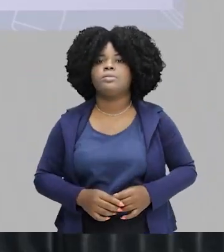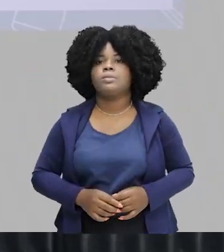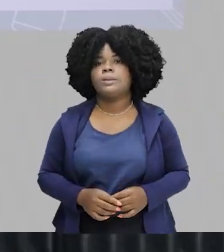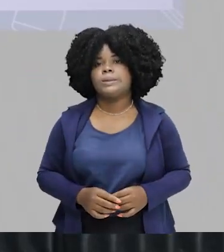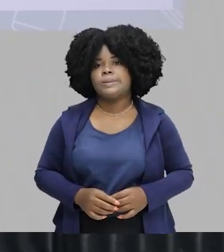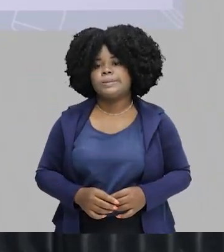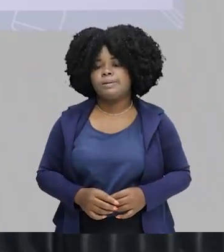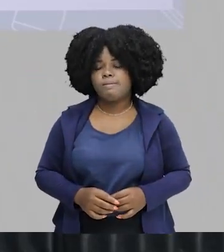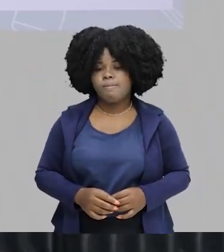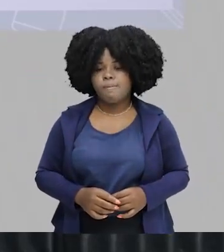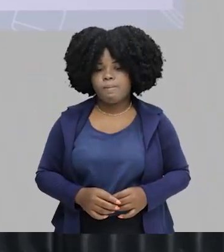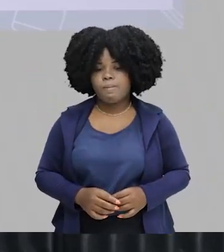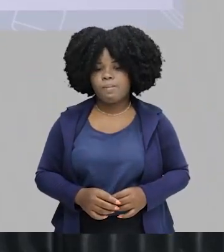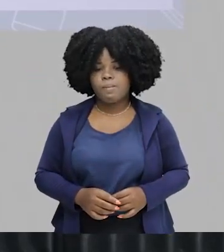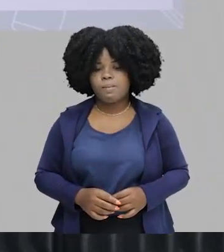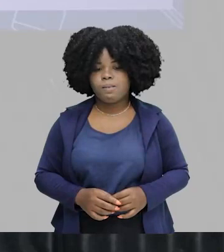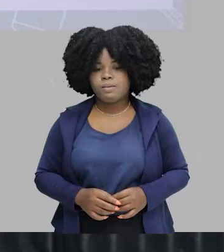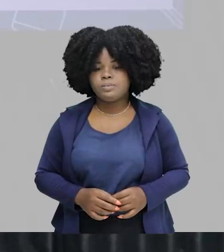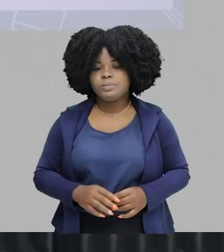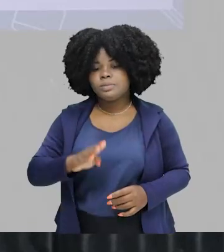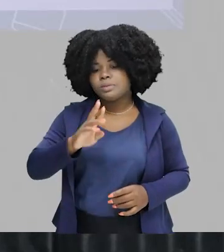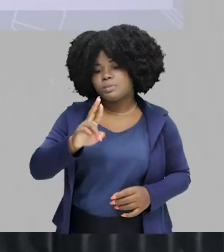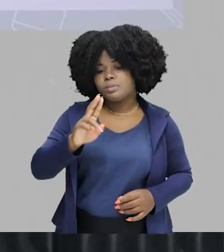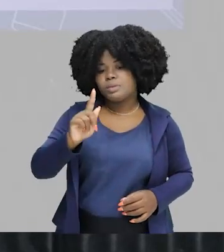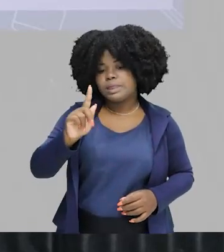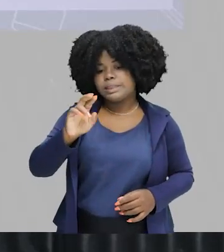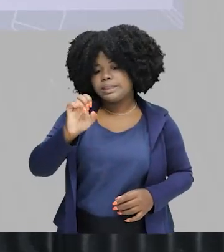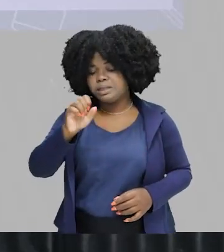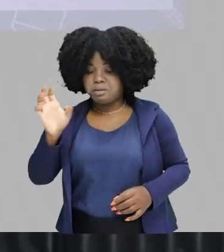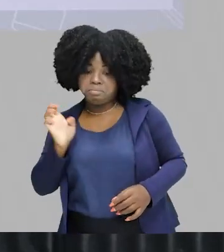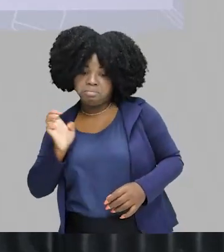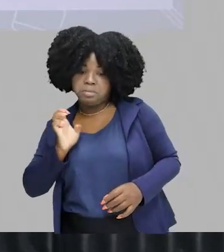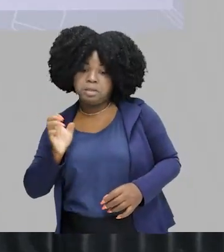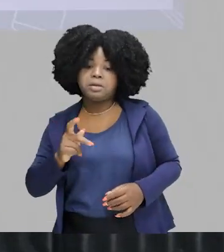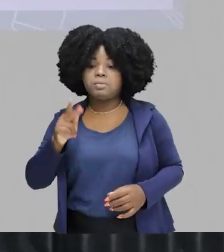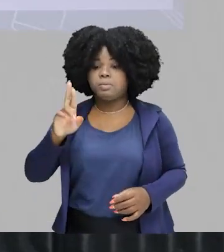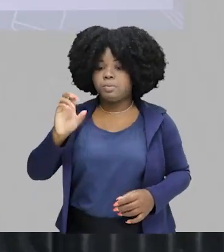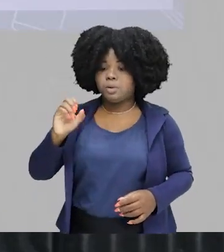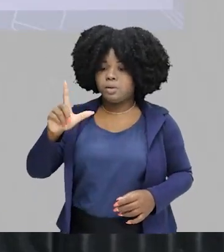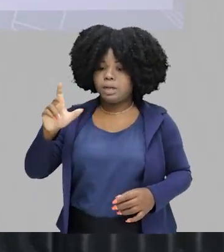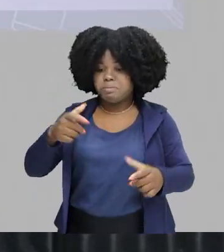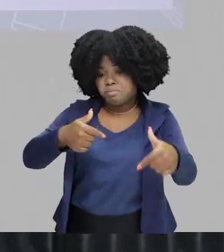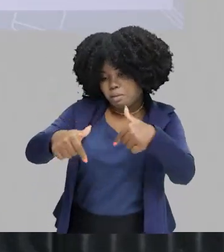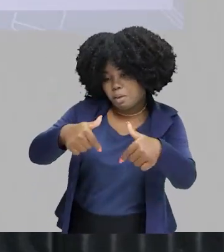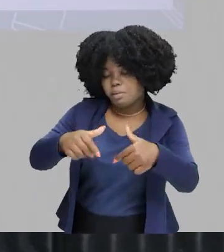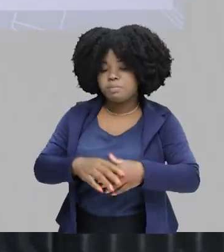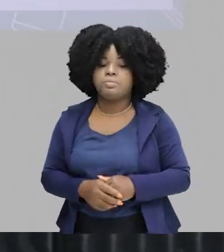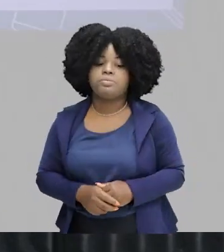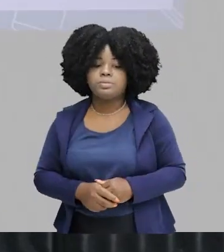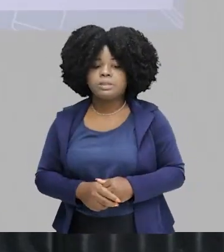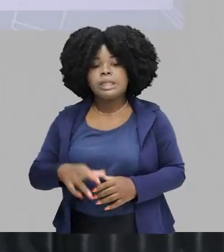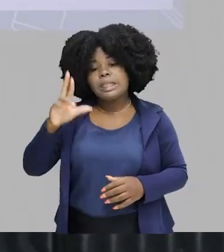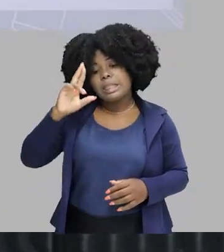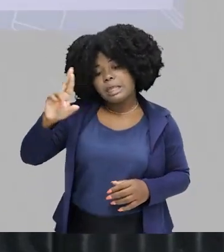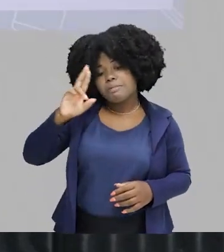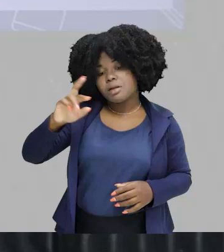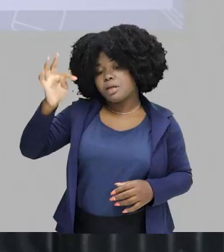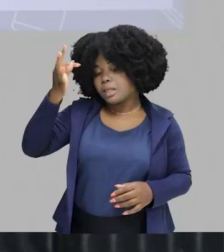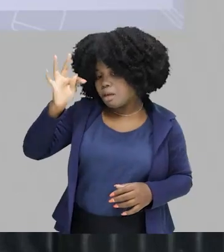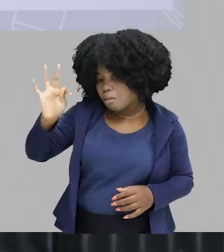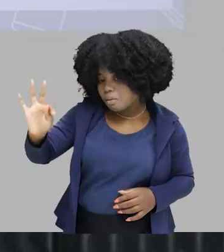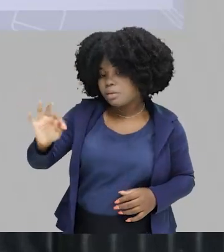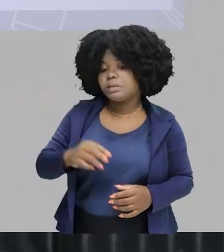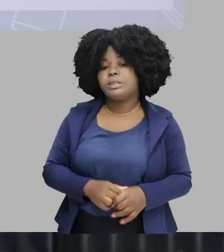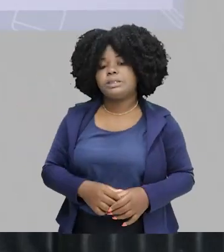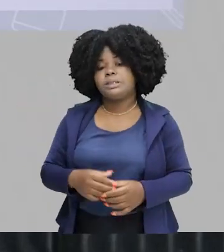a dominante e a dominada, a burguesia e o proletariado. Lembrando que as teorias de Marx estão associadas aos